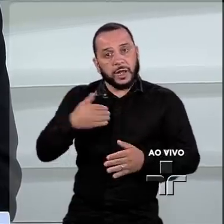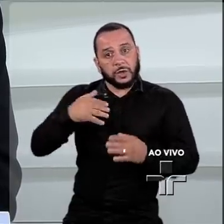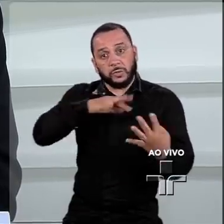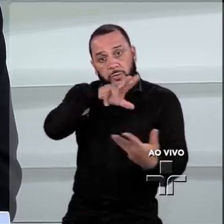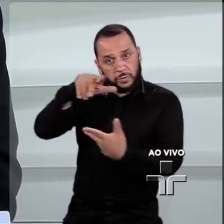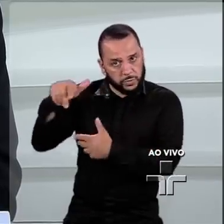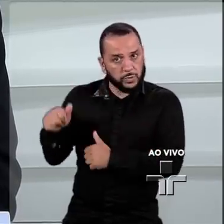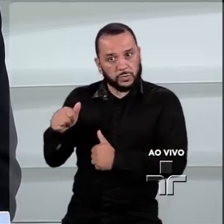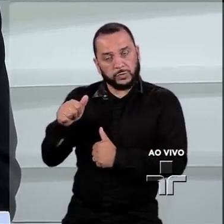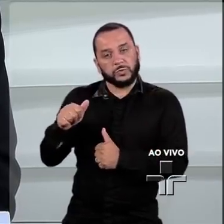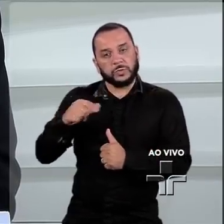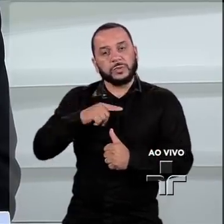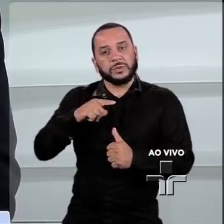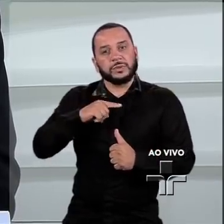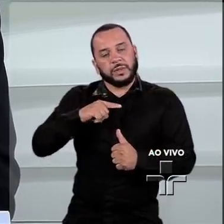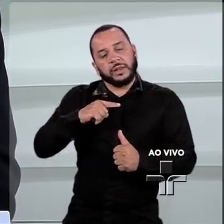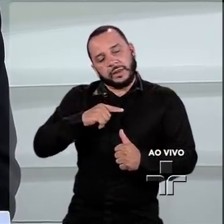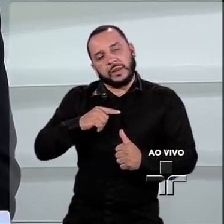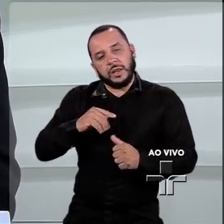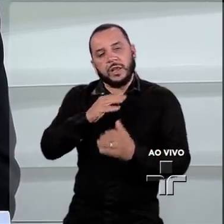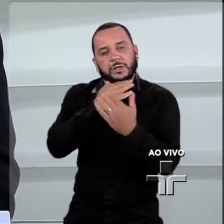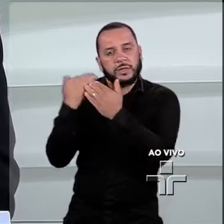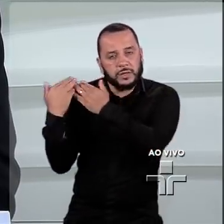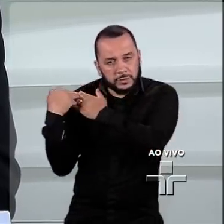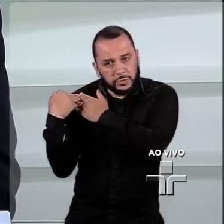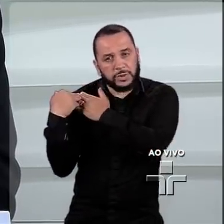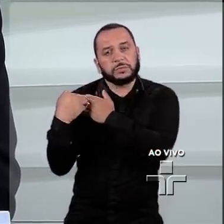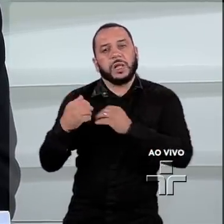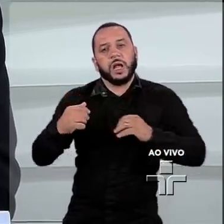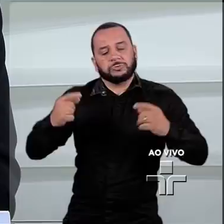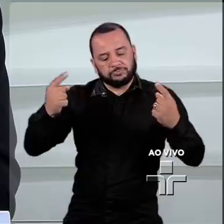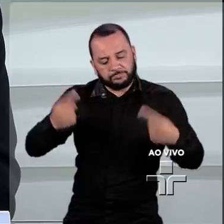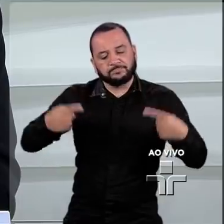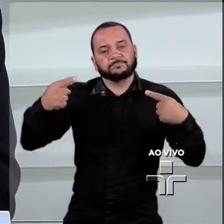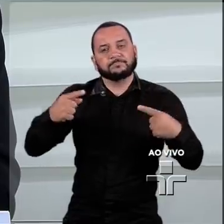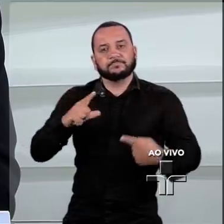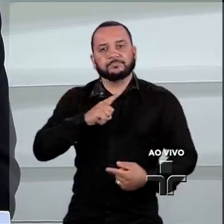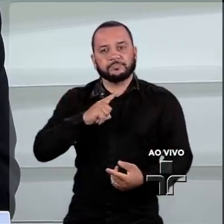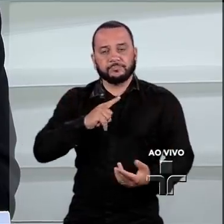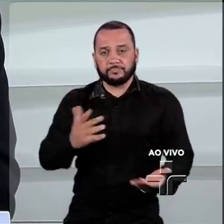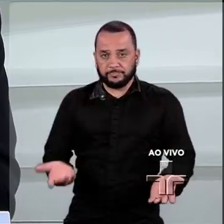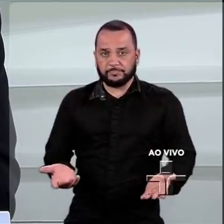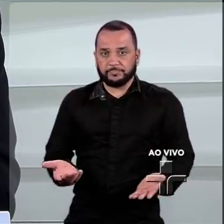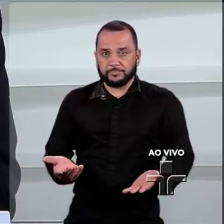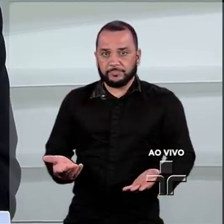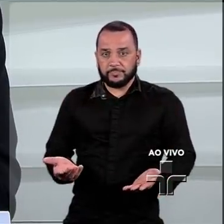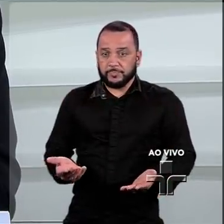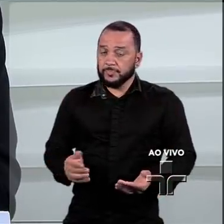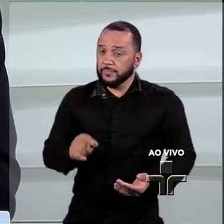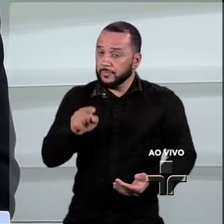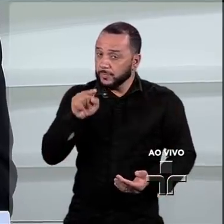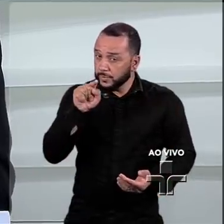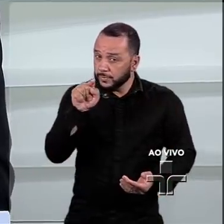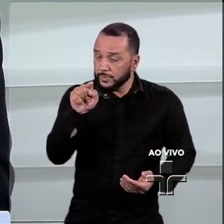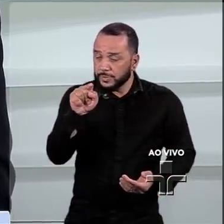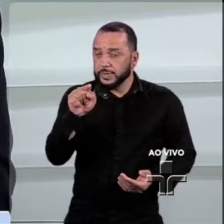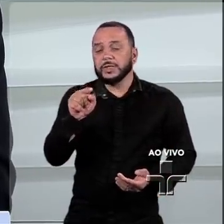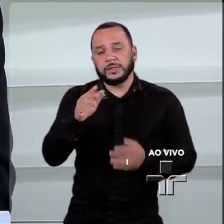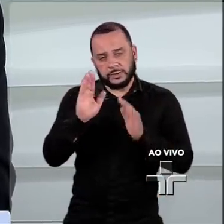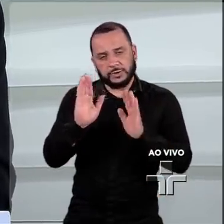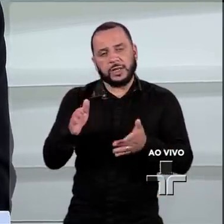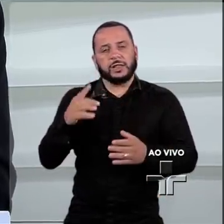grande responsabilidade, um grande desafio. Eu queria saber de você, primeiro, qual você vê? Você já